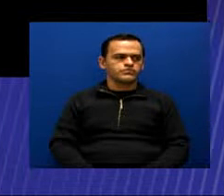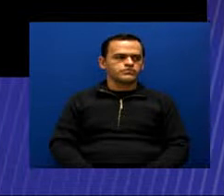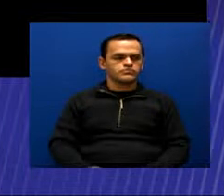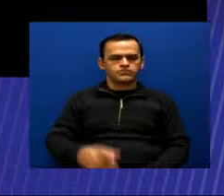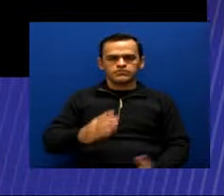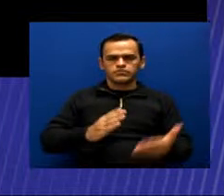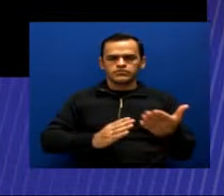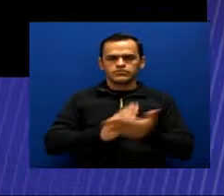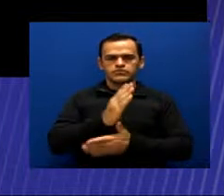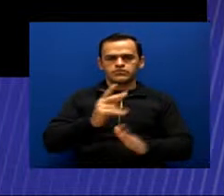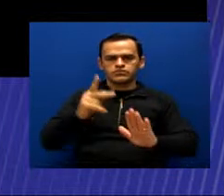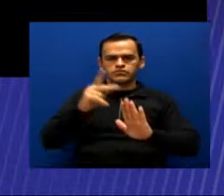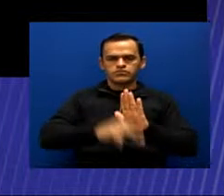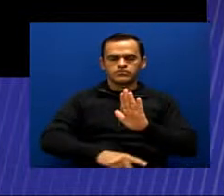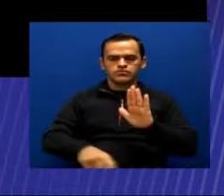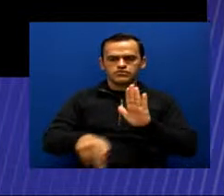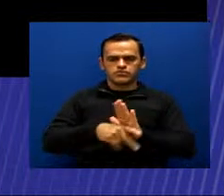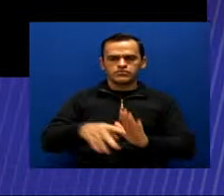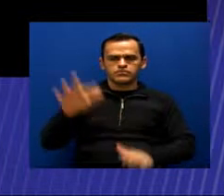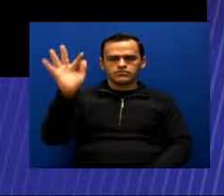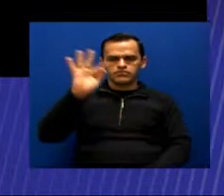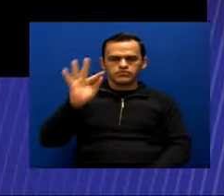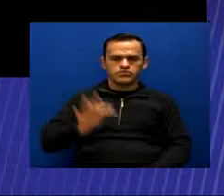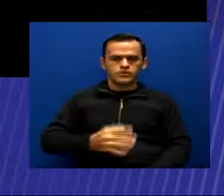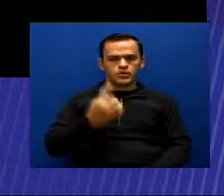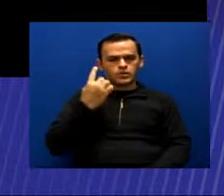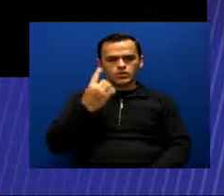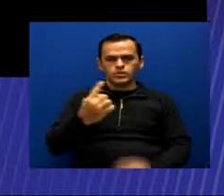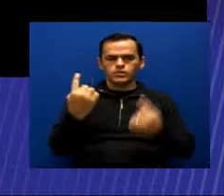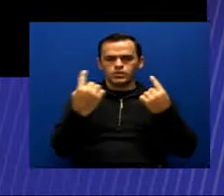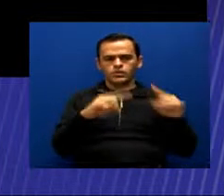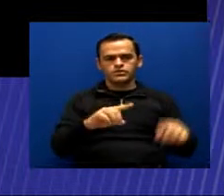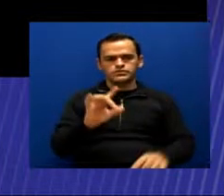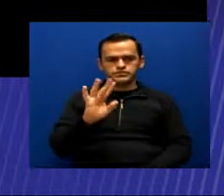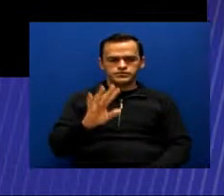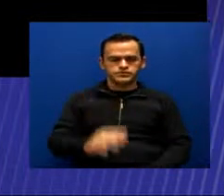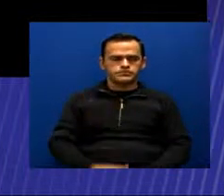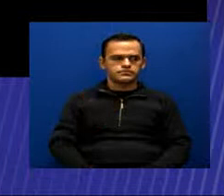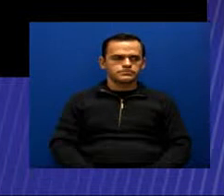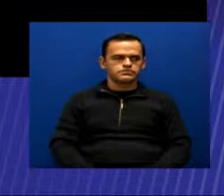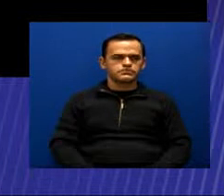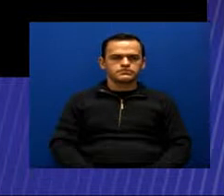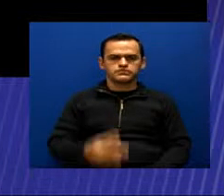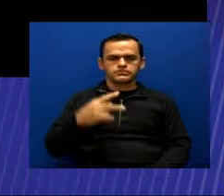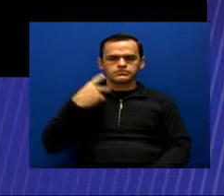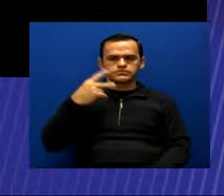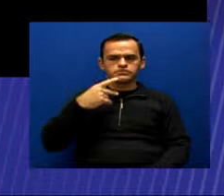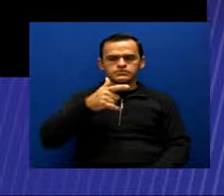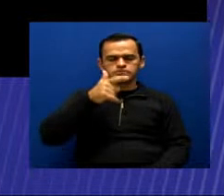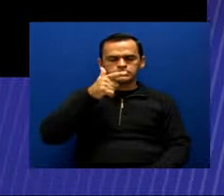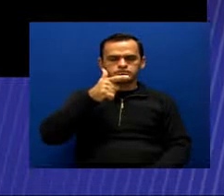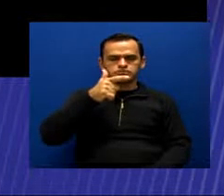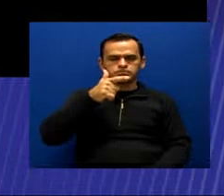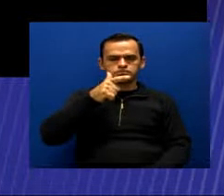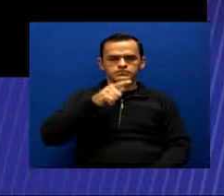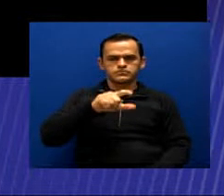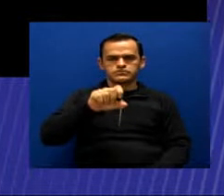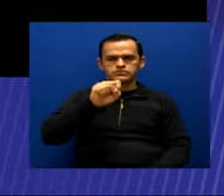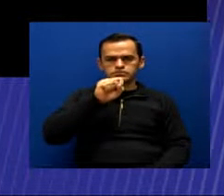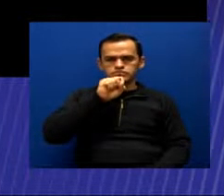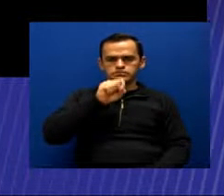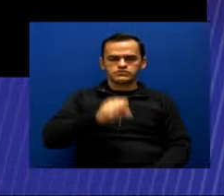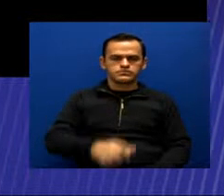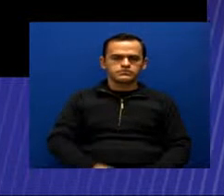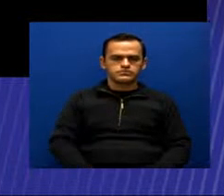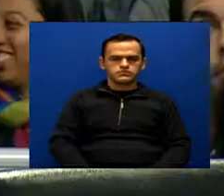Fica aprovado o projeto da vereadora Fernanda em segunda discussão com voto contrário do vereador Luiz